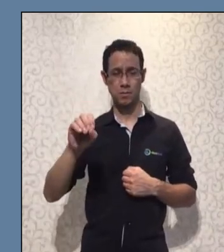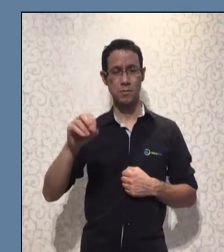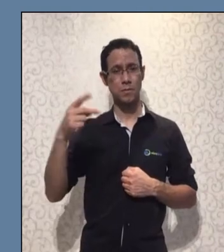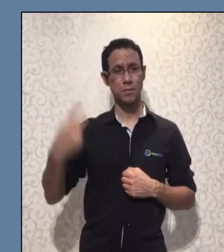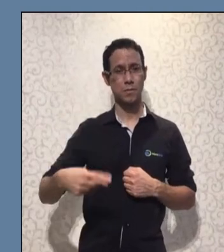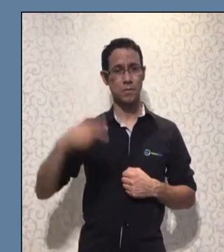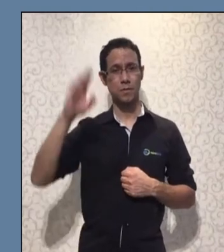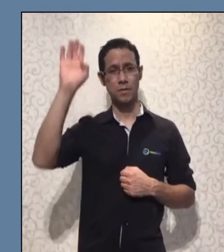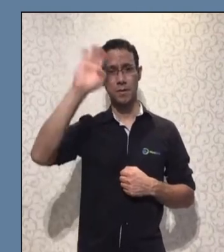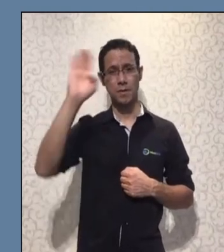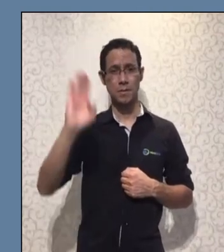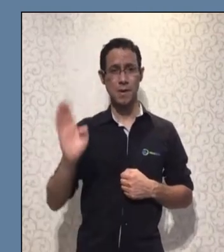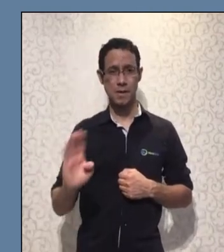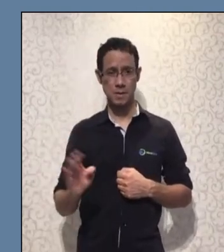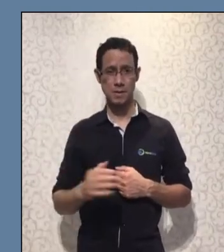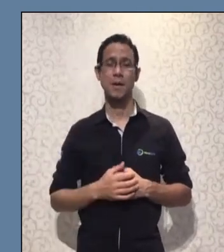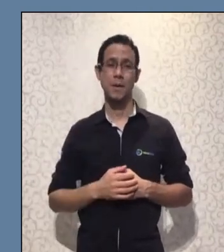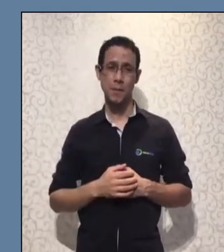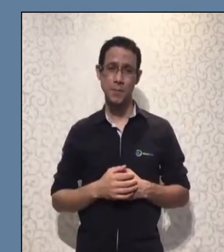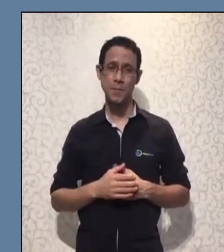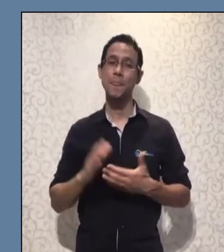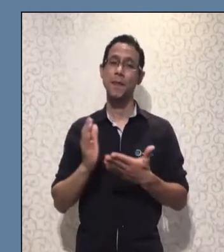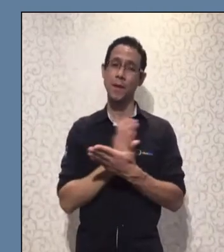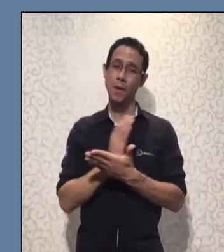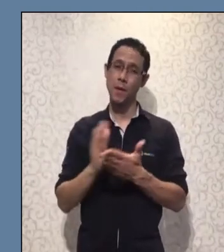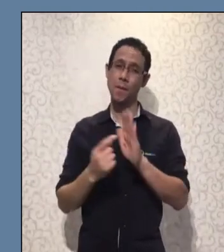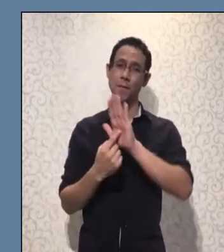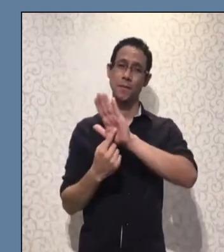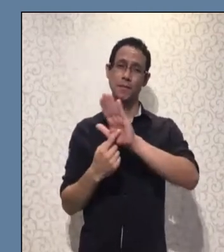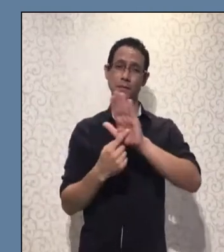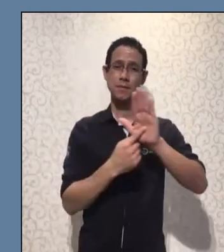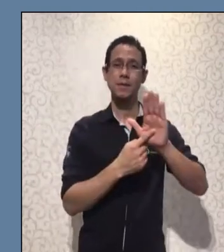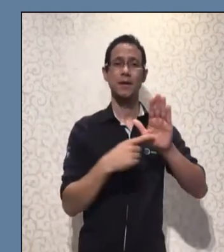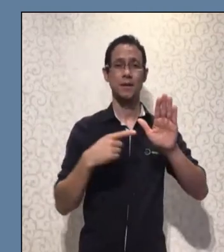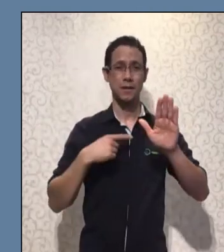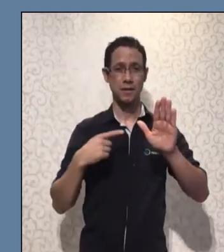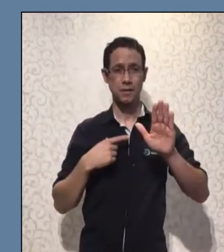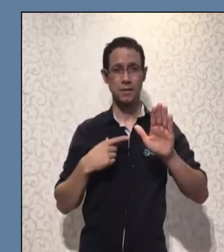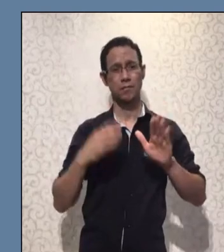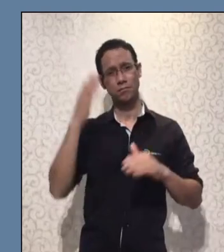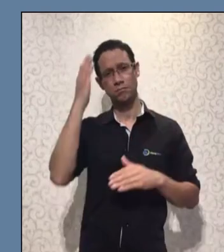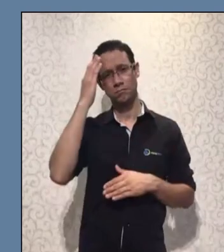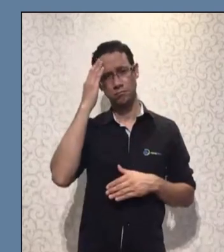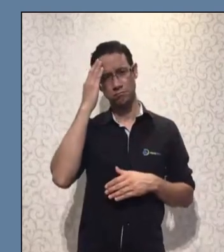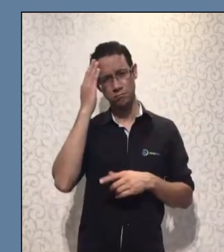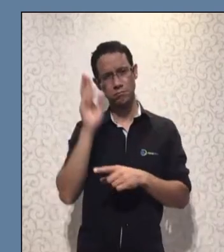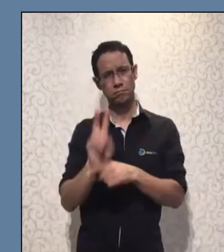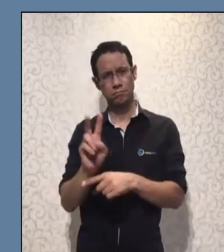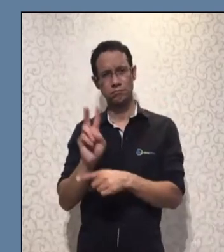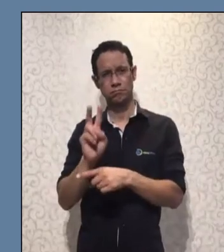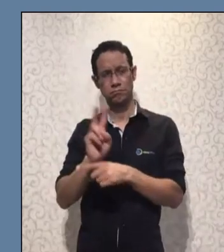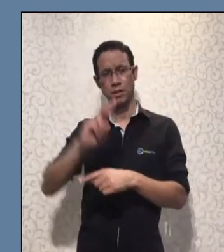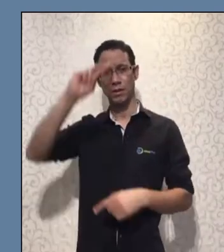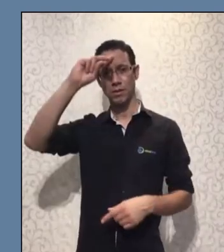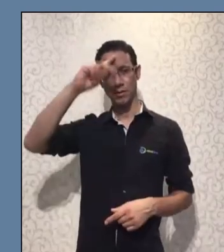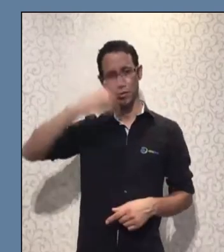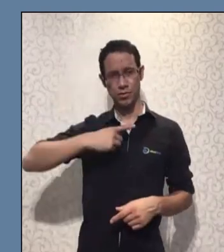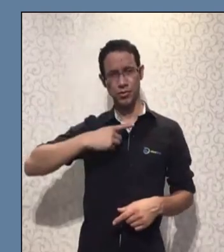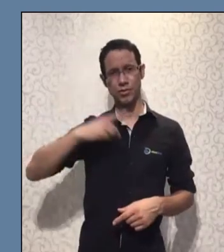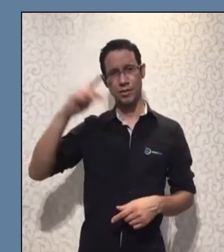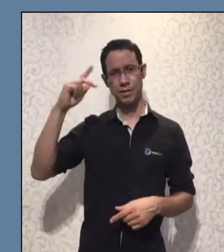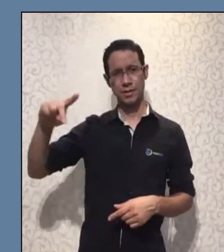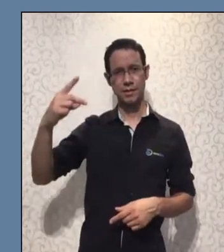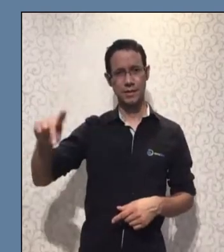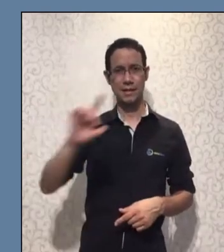gente fez, em que a gente colocava, claro que guardando autonomia da obra, de cada obra